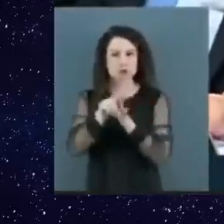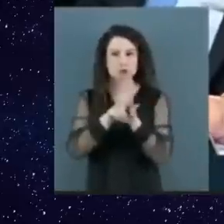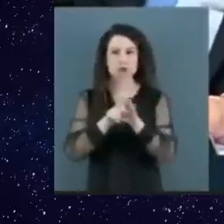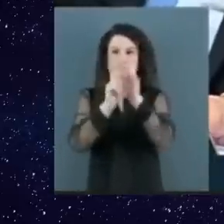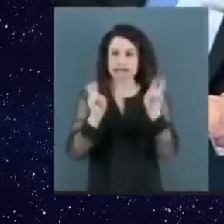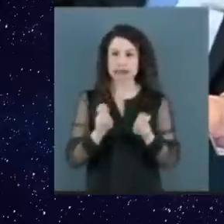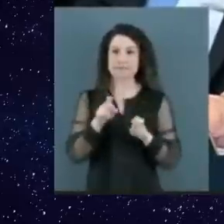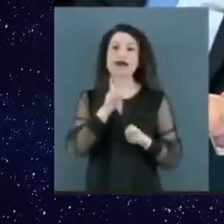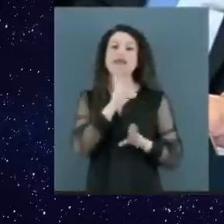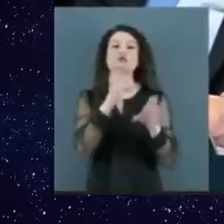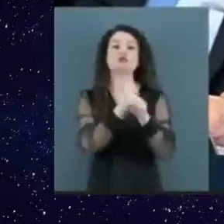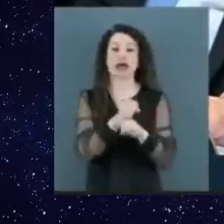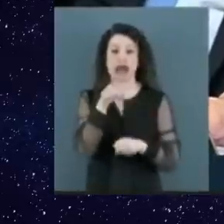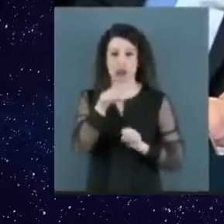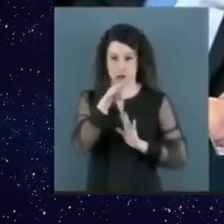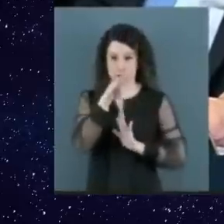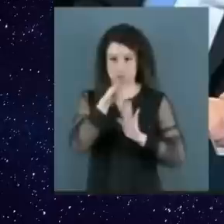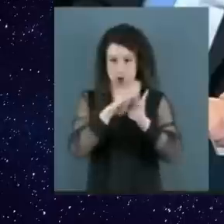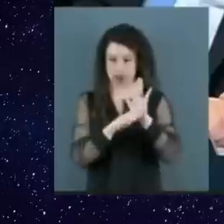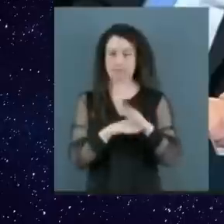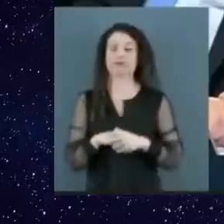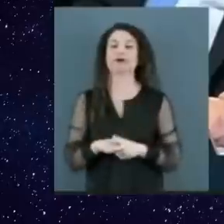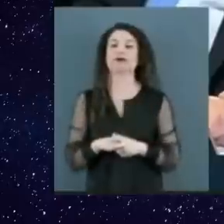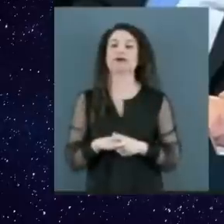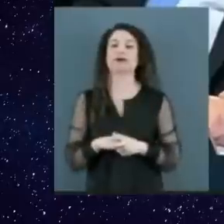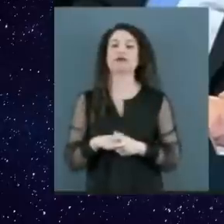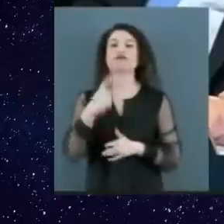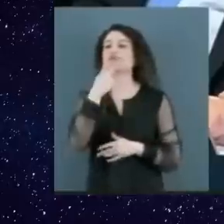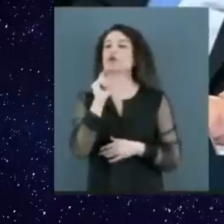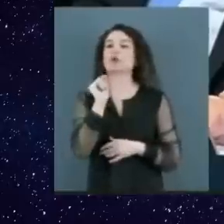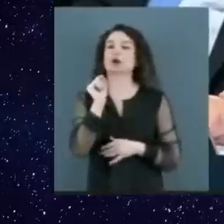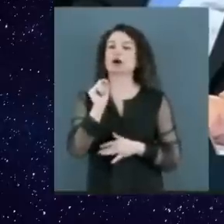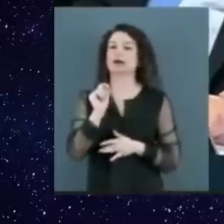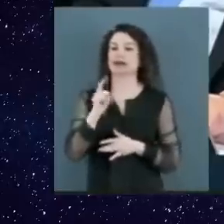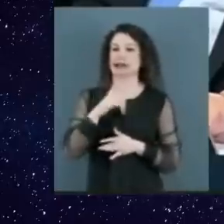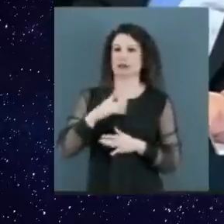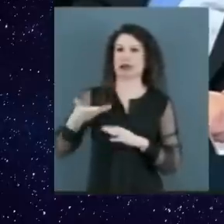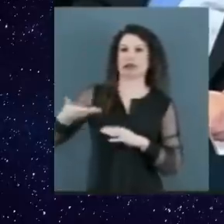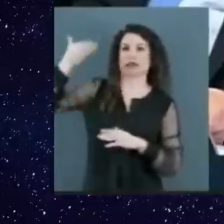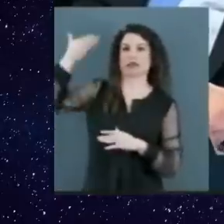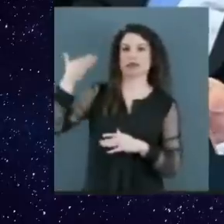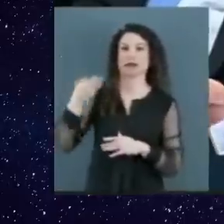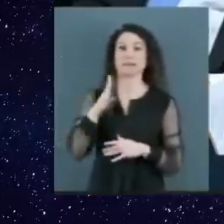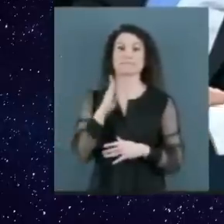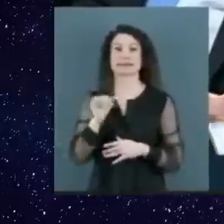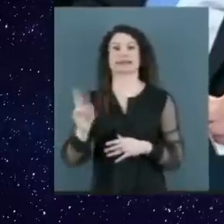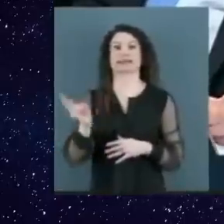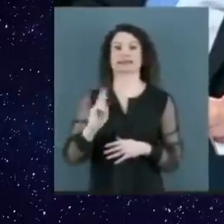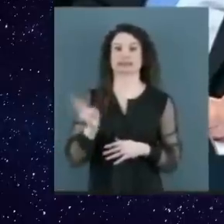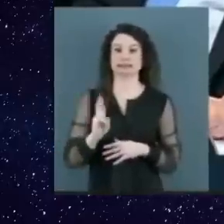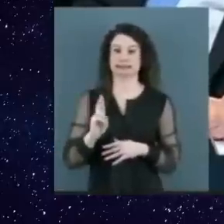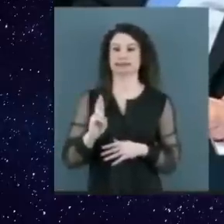Pronace apontaram que, apesar do elevado dispêndio de bilhões de reais, eles não geraram